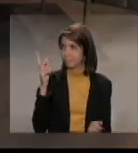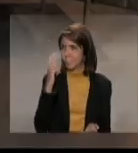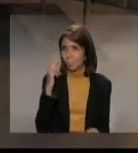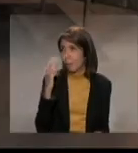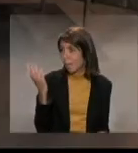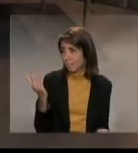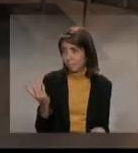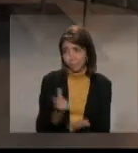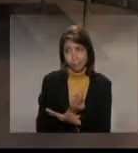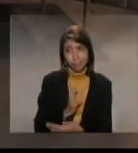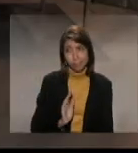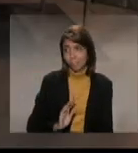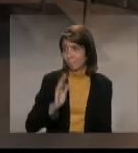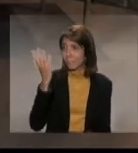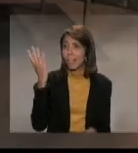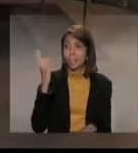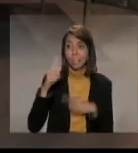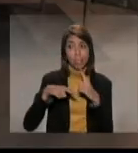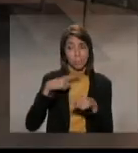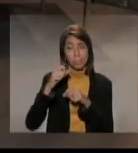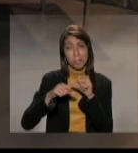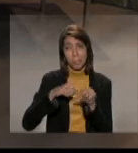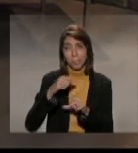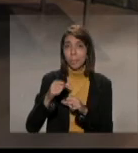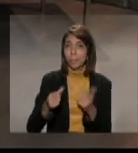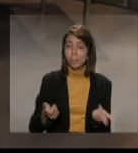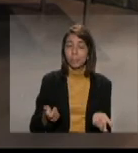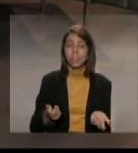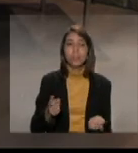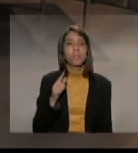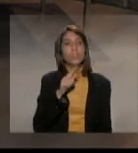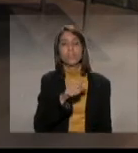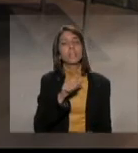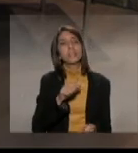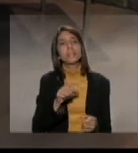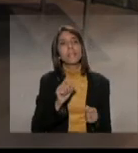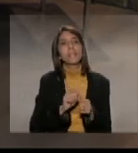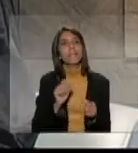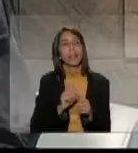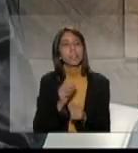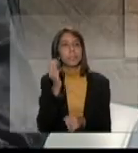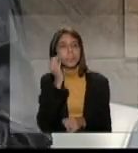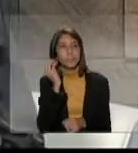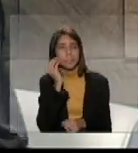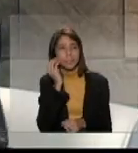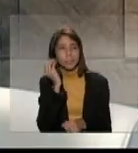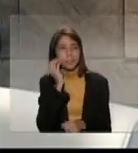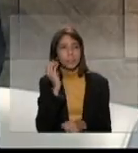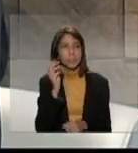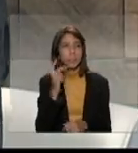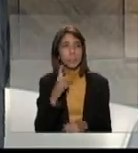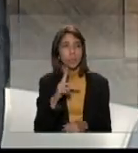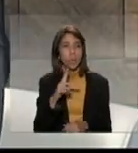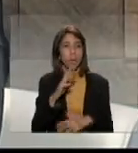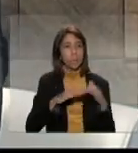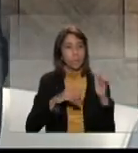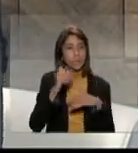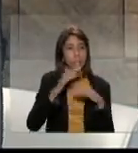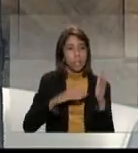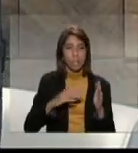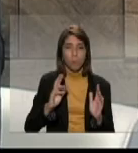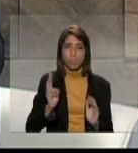parte né quando não dá arranja um jeito de dar na próxima vai dar né o que você faz assim prato renato a